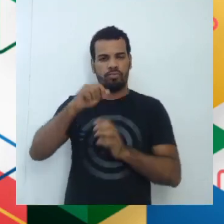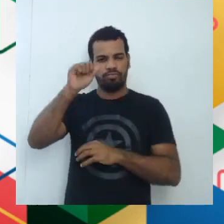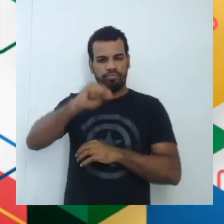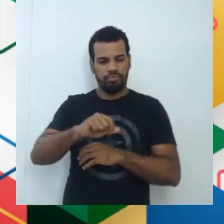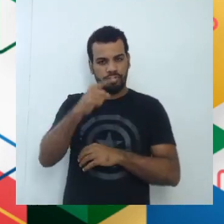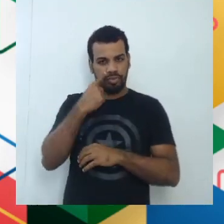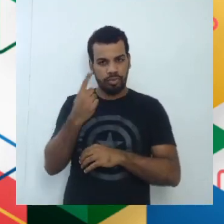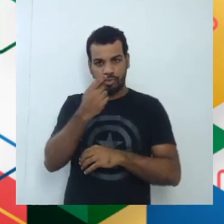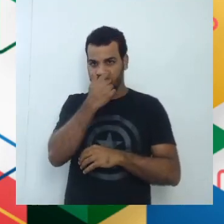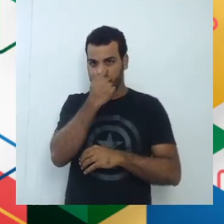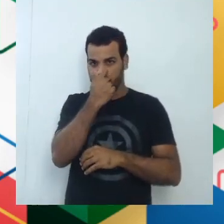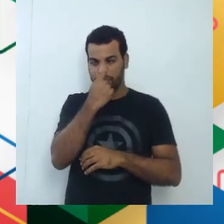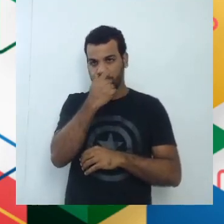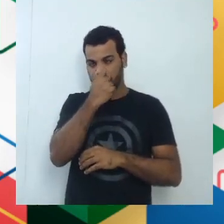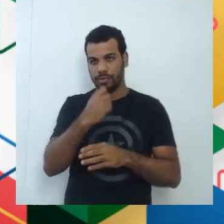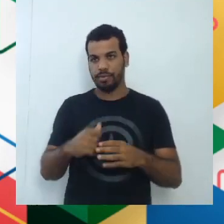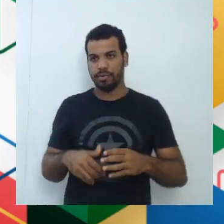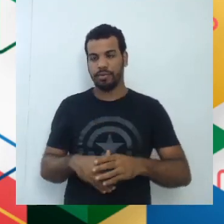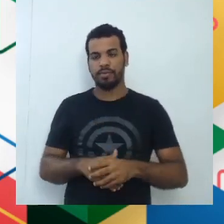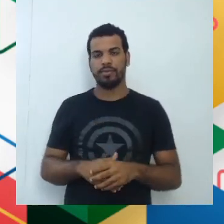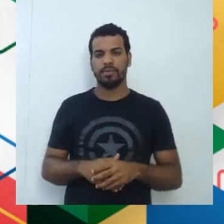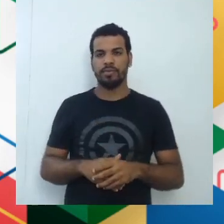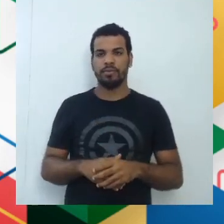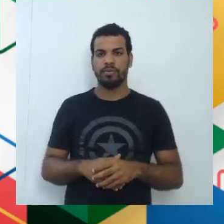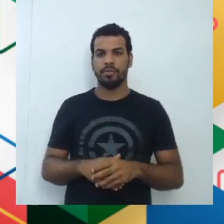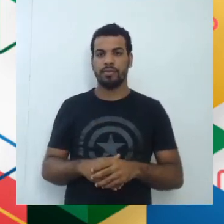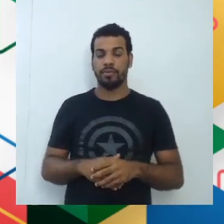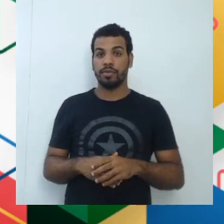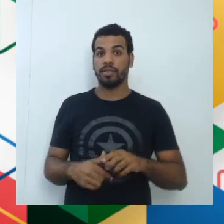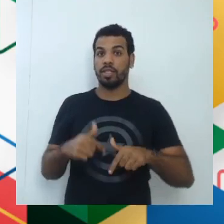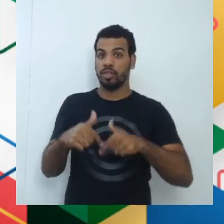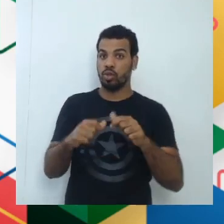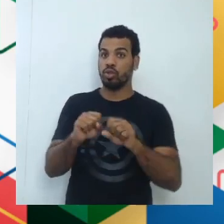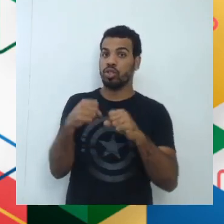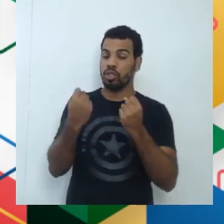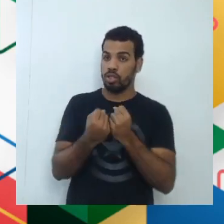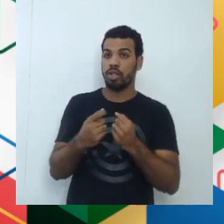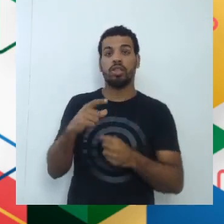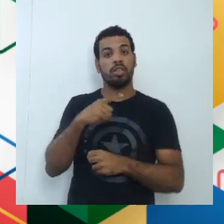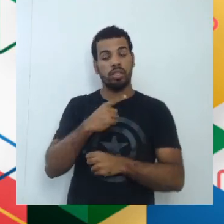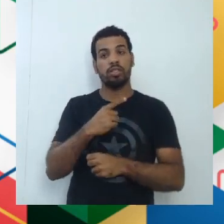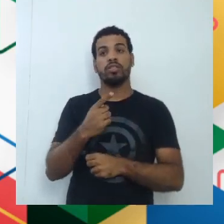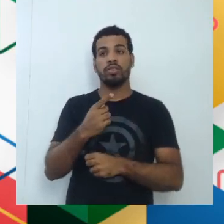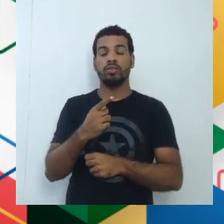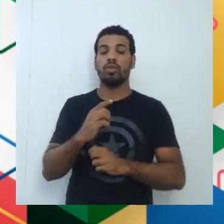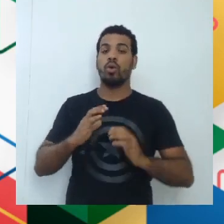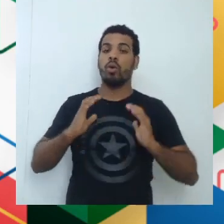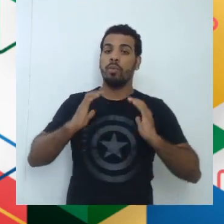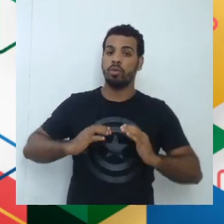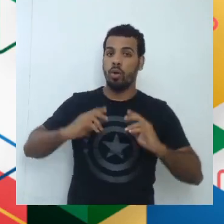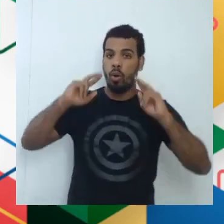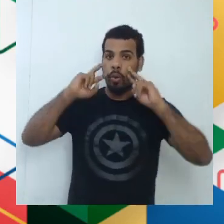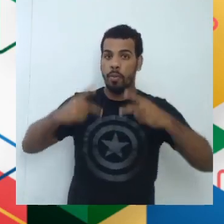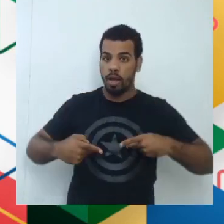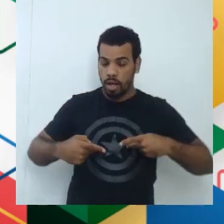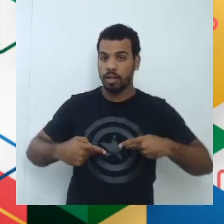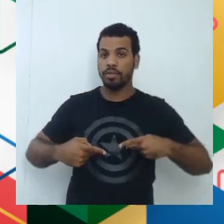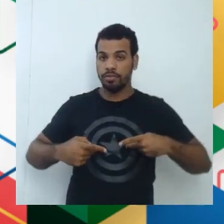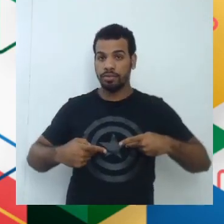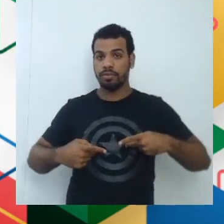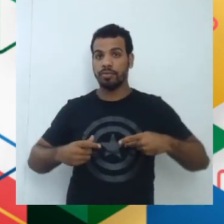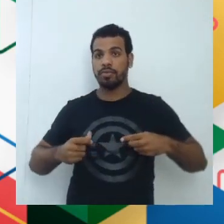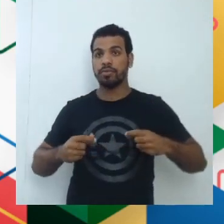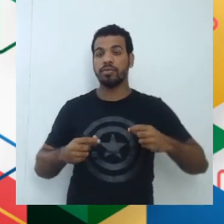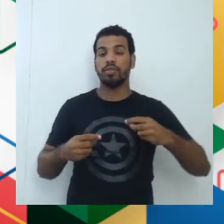a seguir. Primeira alternativa. A ação social pode ser definida como a conduta humana de